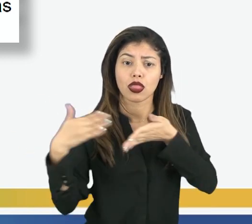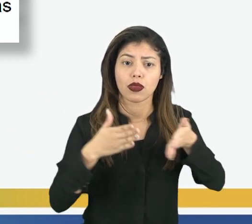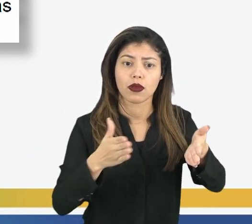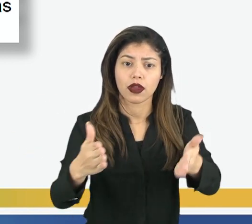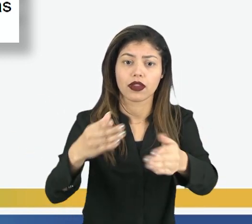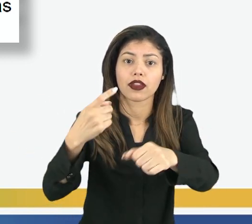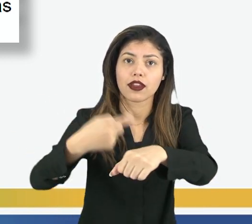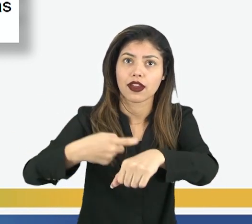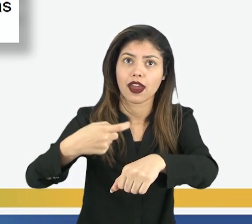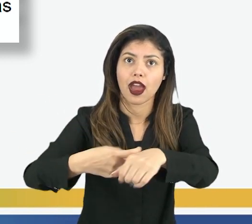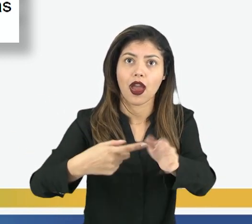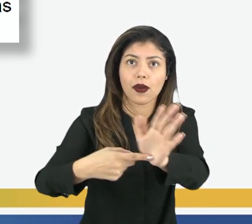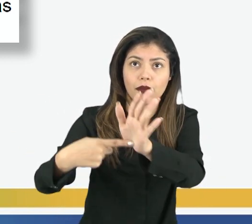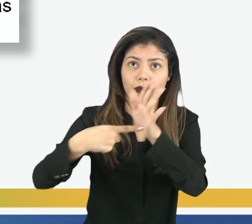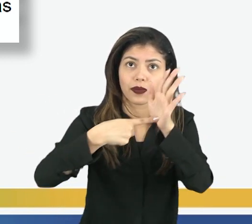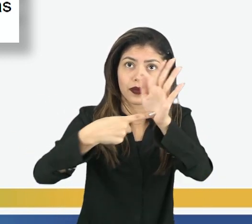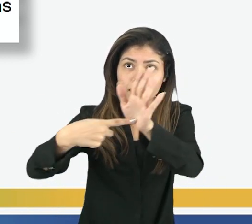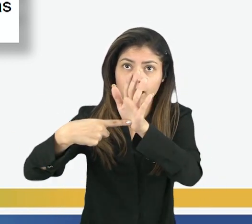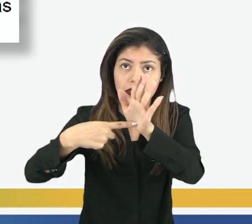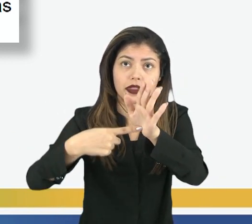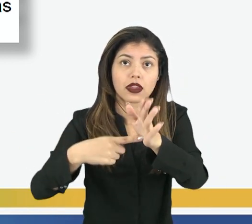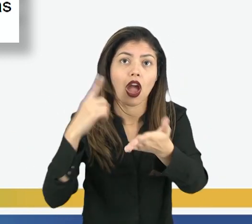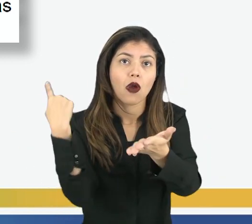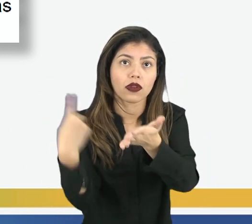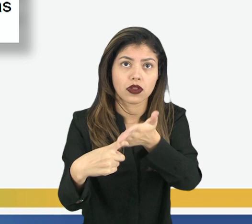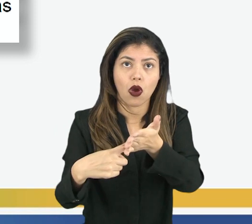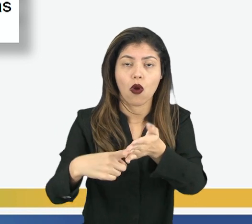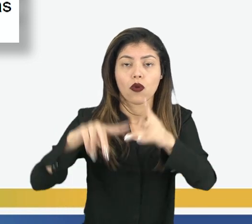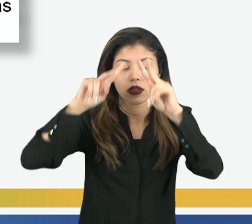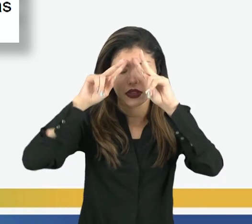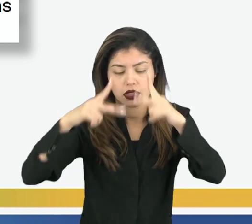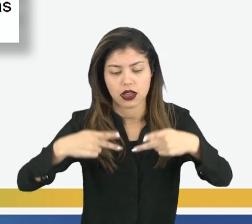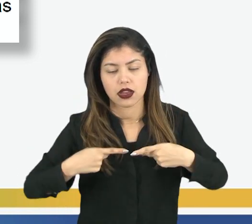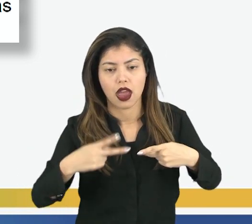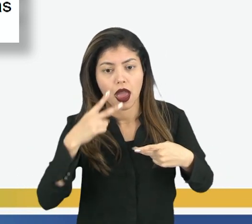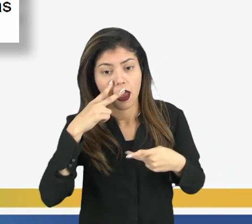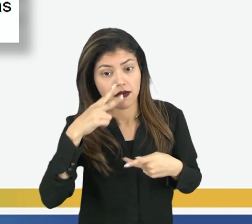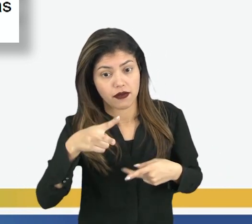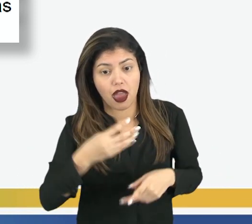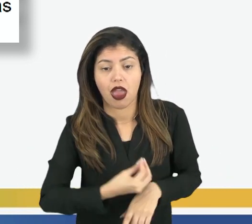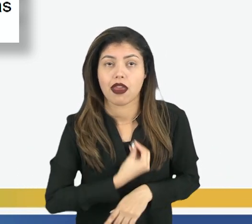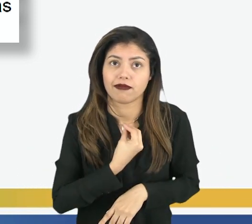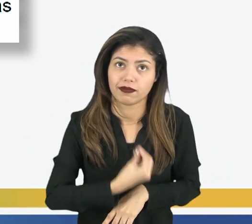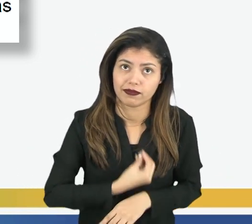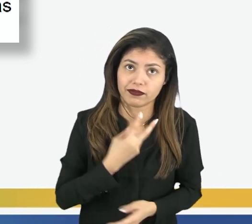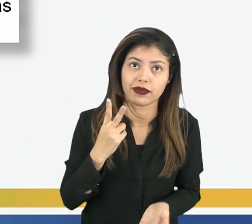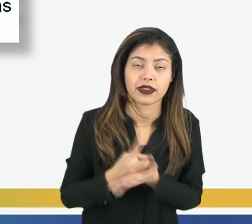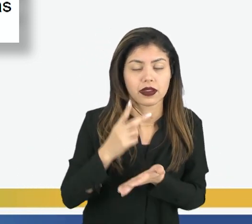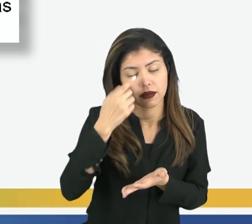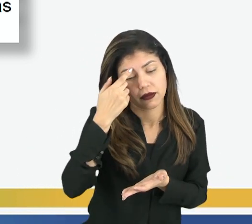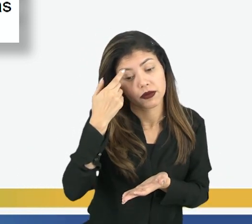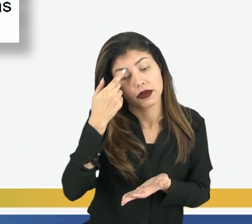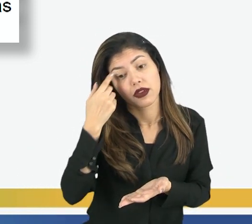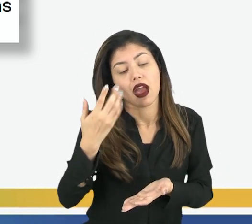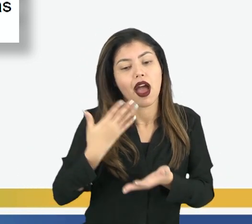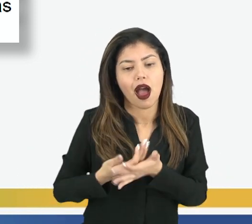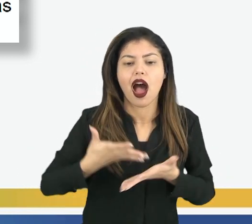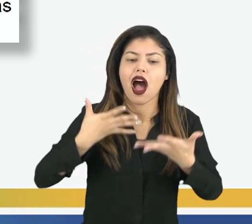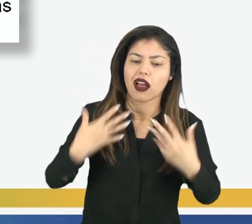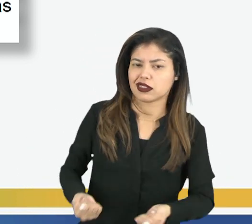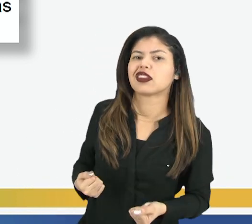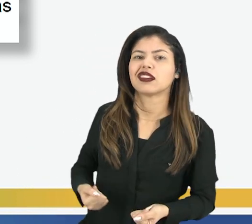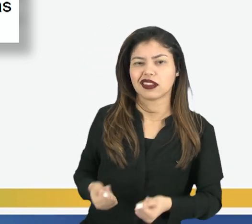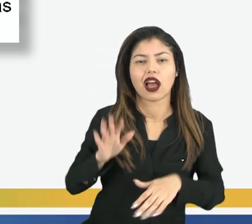Caminho, que representou uma condição humana de vivenciar o problema, de ter que tomar uma decisão e